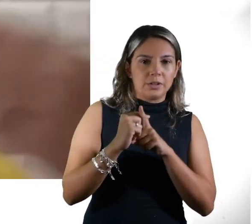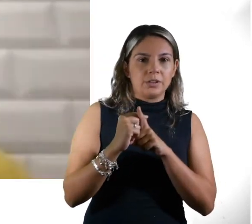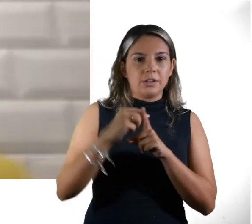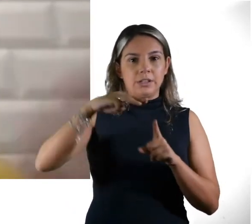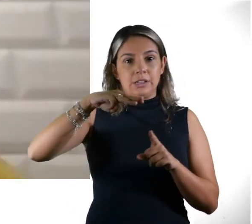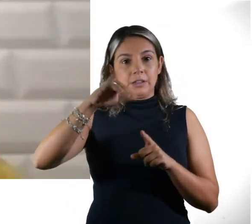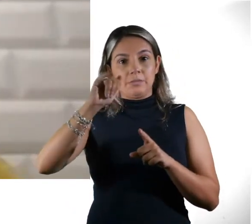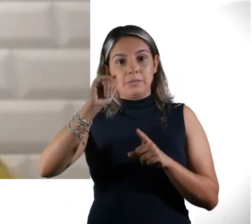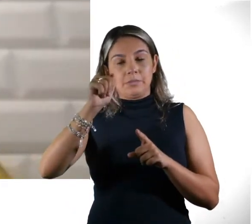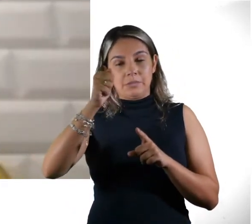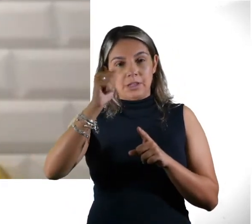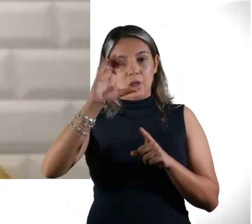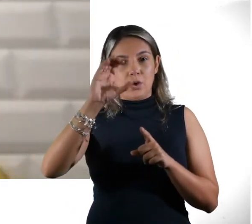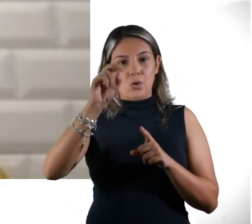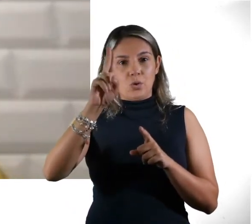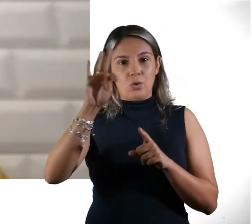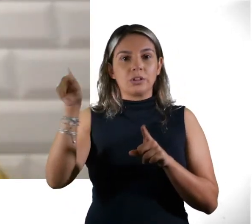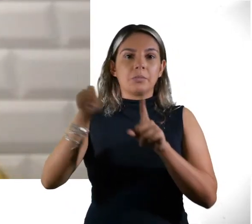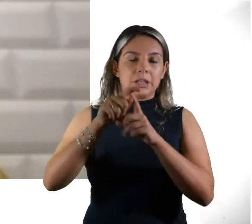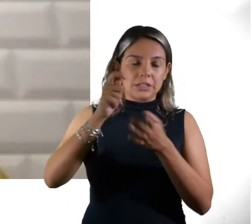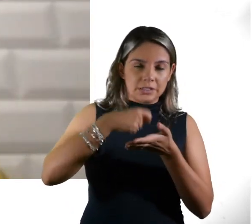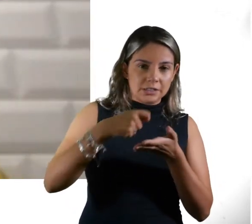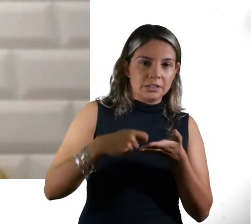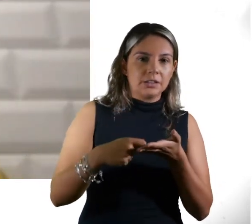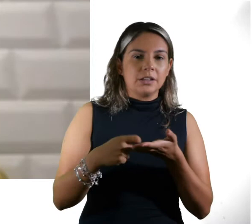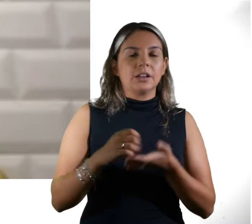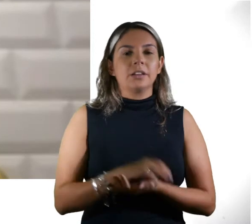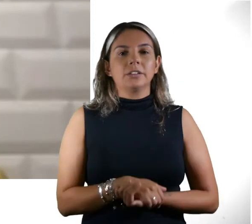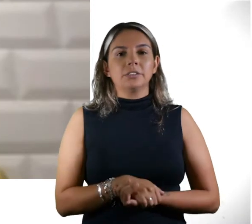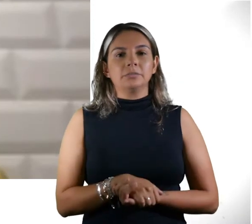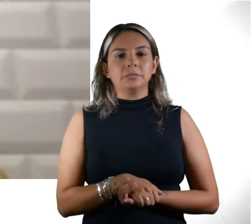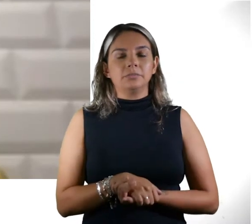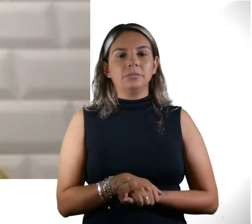Miyakoto escreve também para uma revista